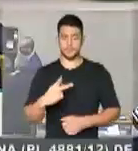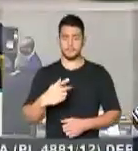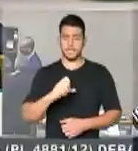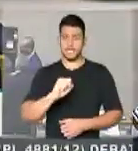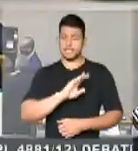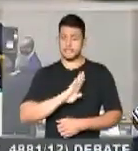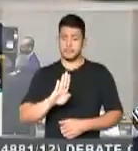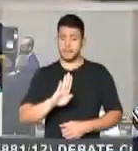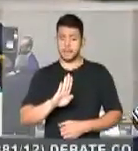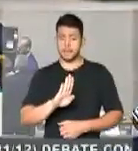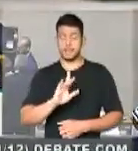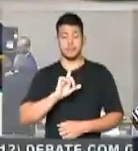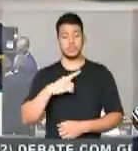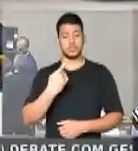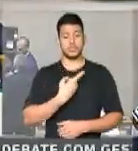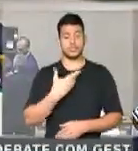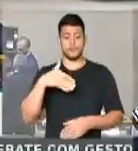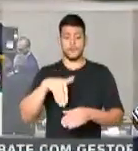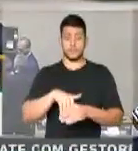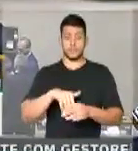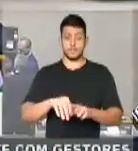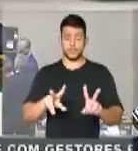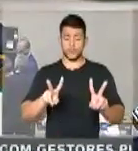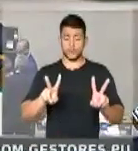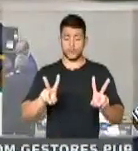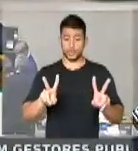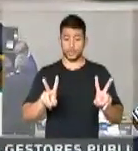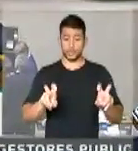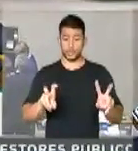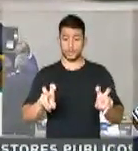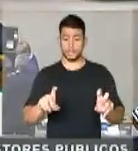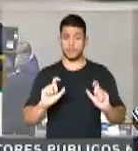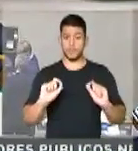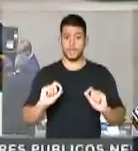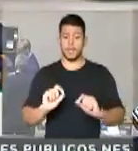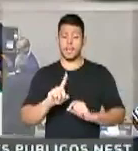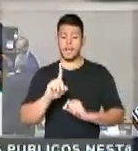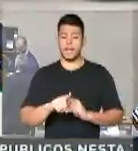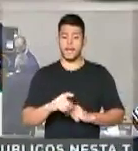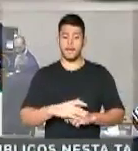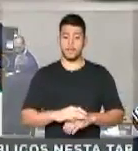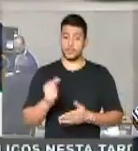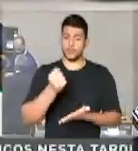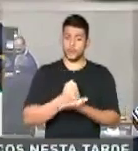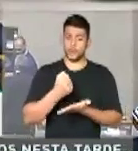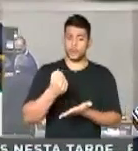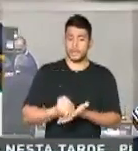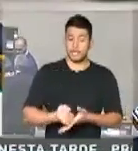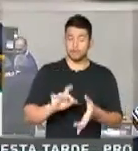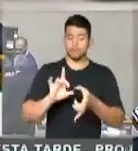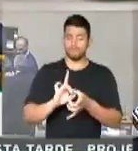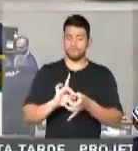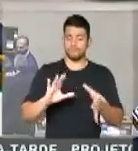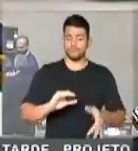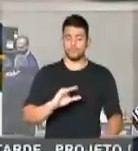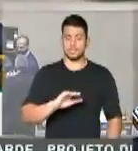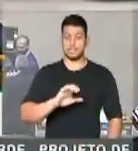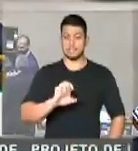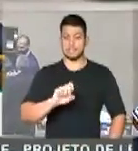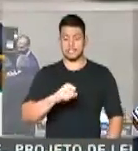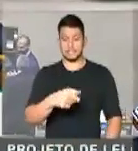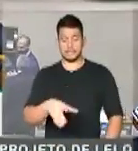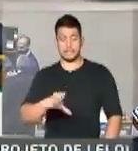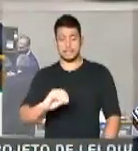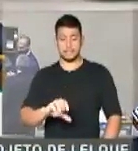Senhor presidente, nós estamos votando uma matéria que diz respeito à renovação do contrato de cessão de